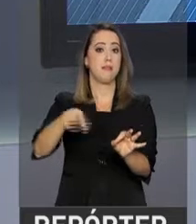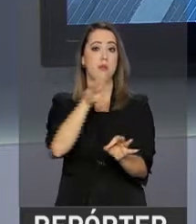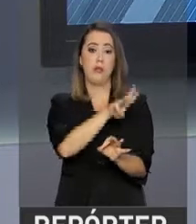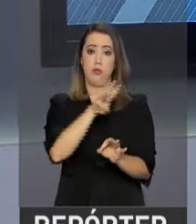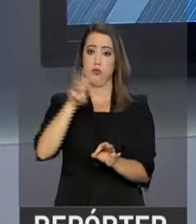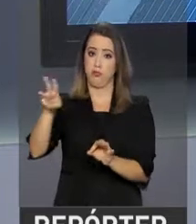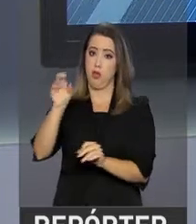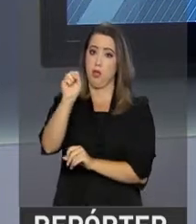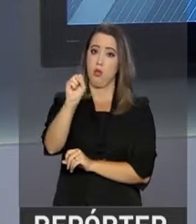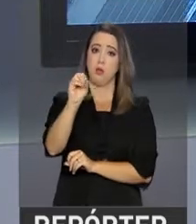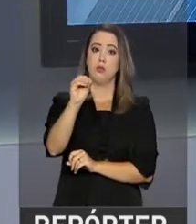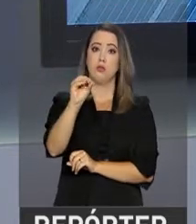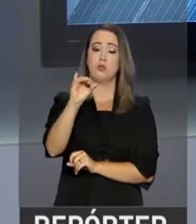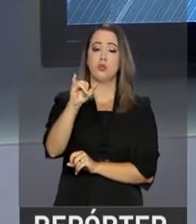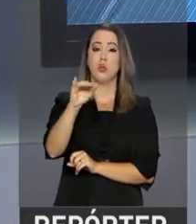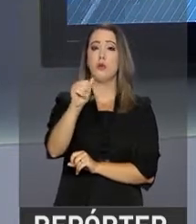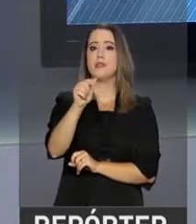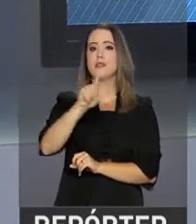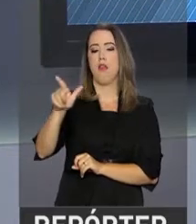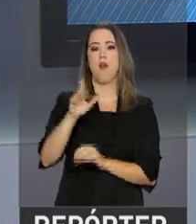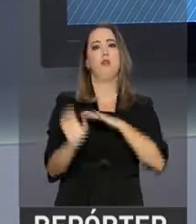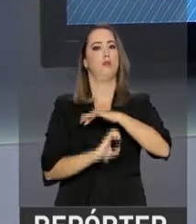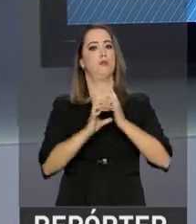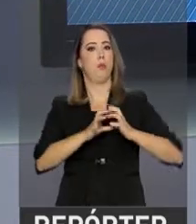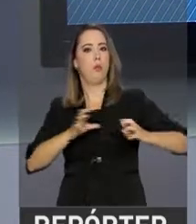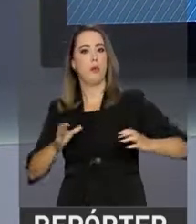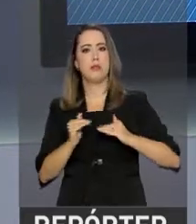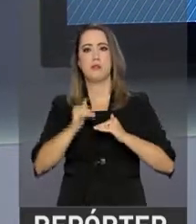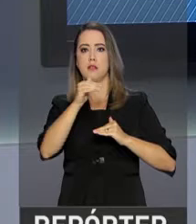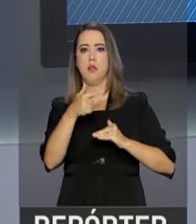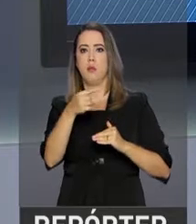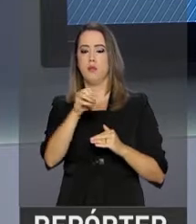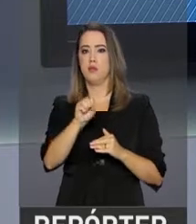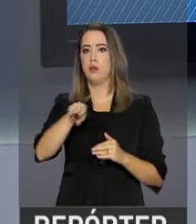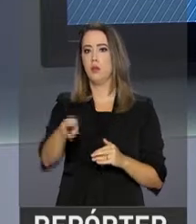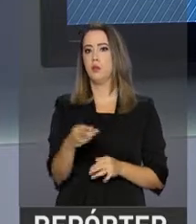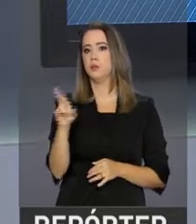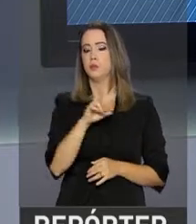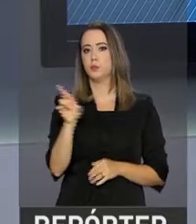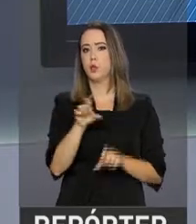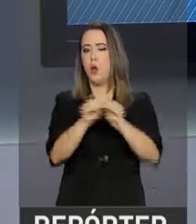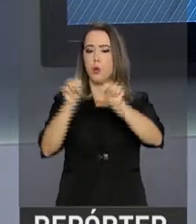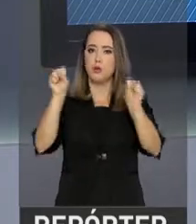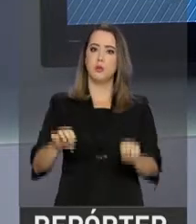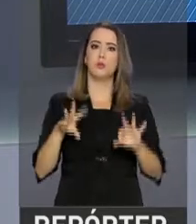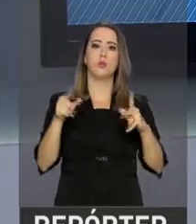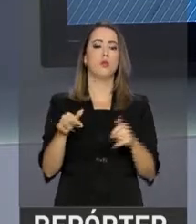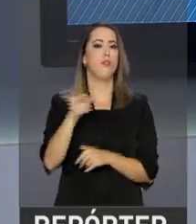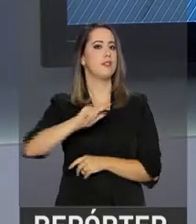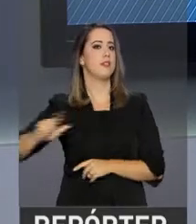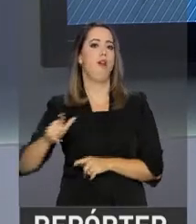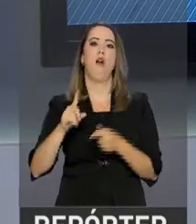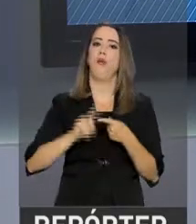empresas de grande porte com faturamento anual superior a 78 milhões de reais o sistema reúne informações fiscais previdenciárias